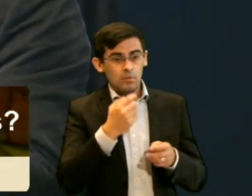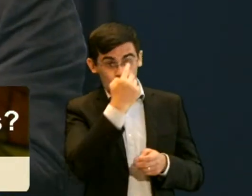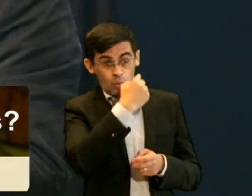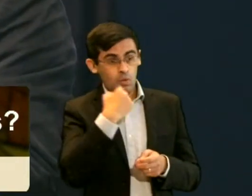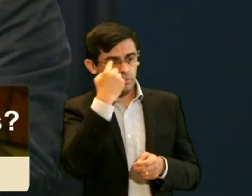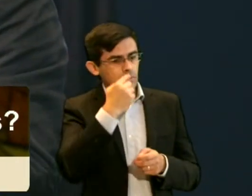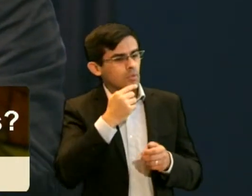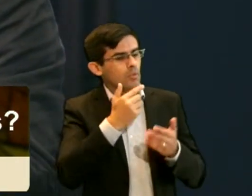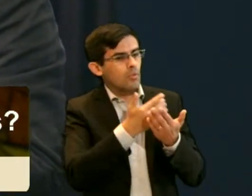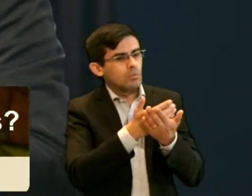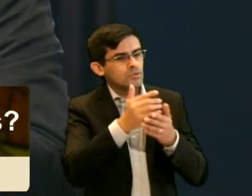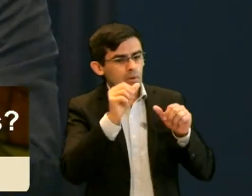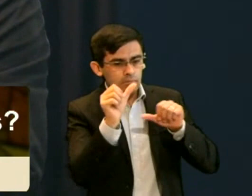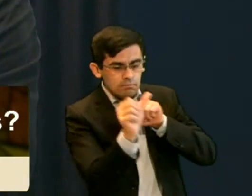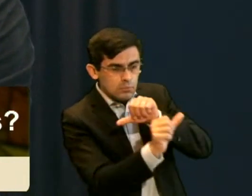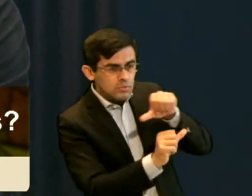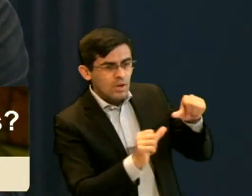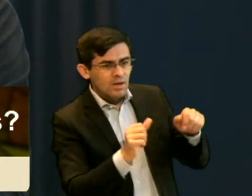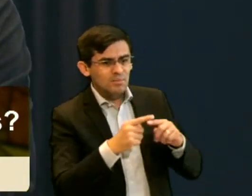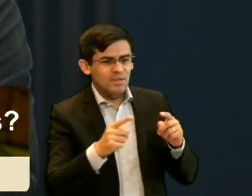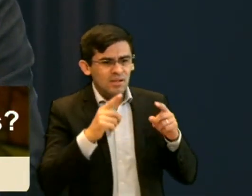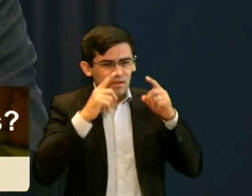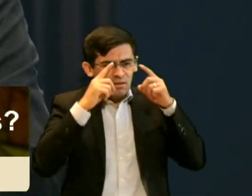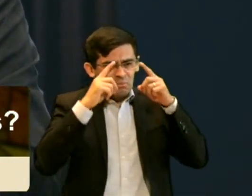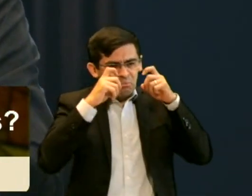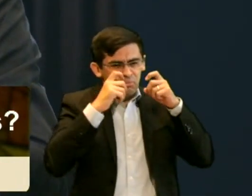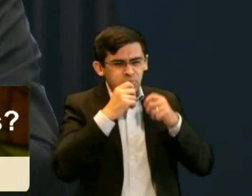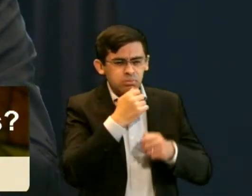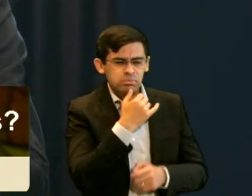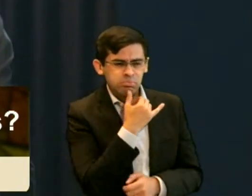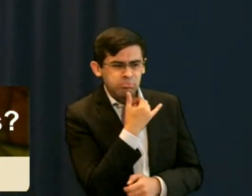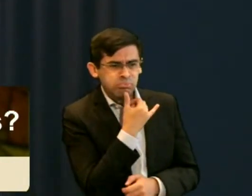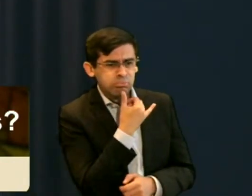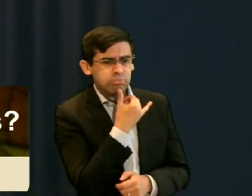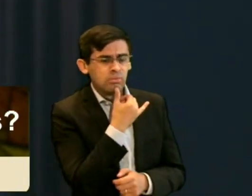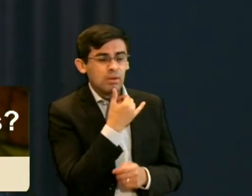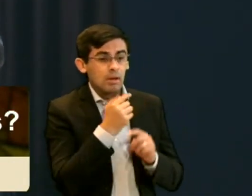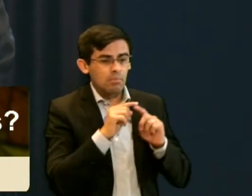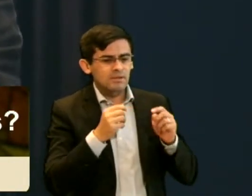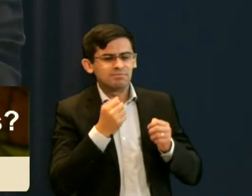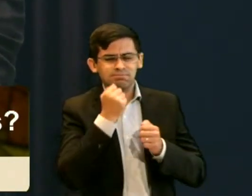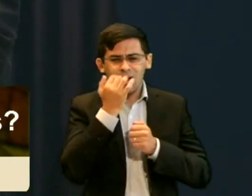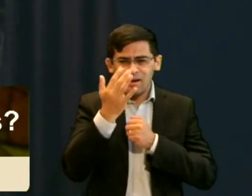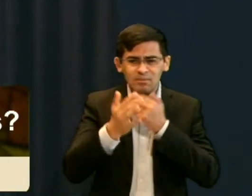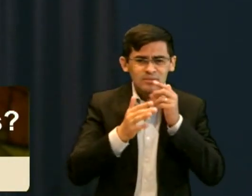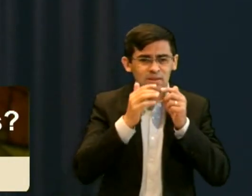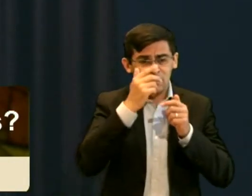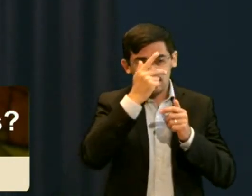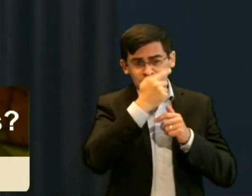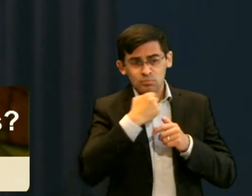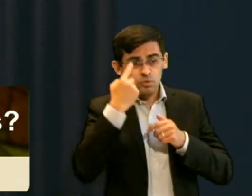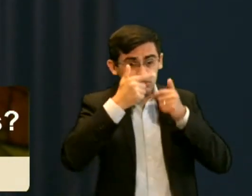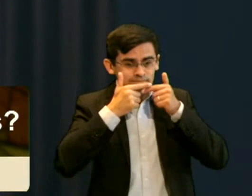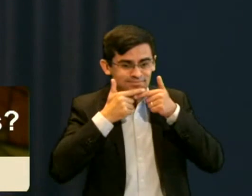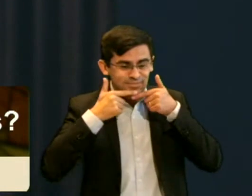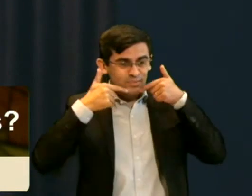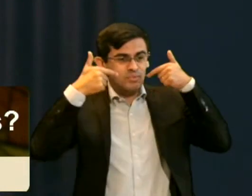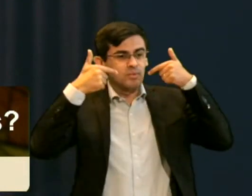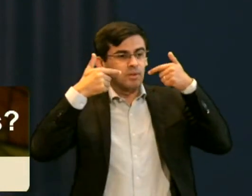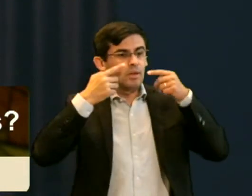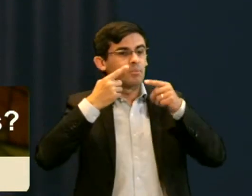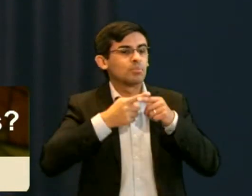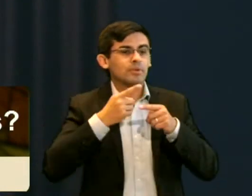sendo mudado? Ele estava pesado e de repente, por quê? Porque ele estava contrariando